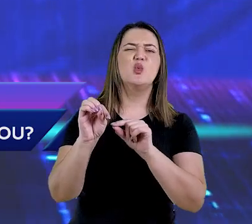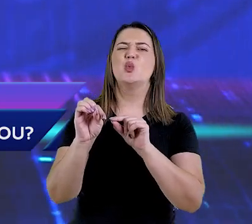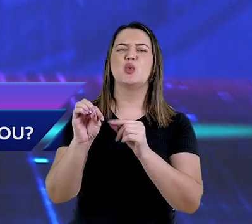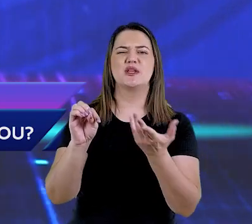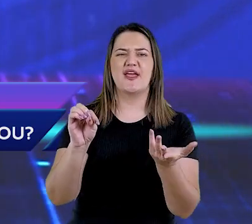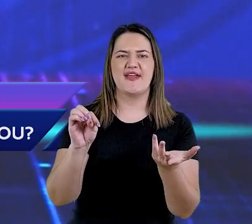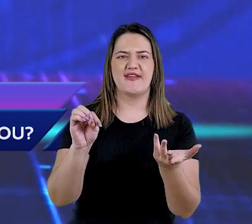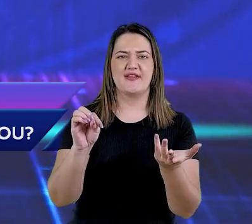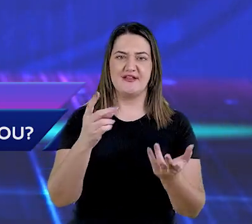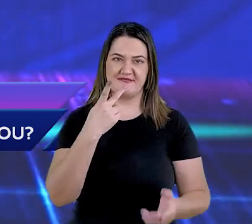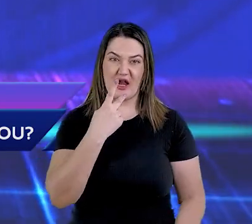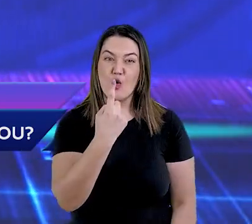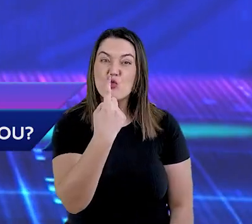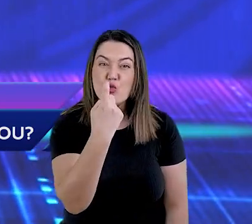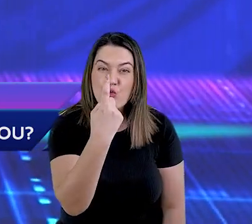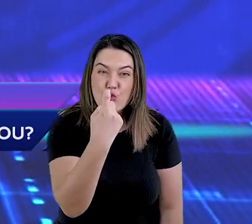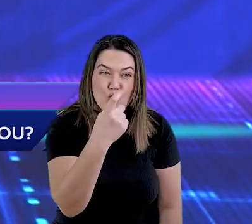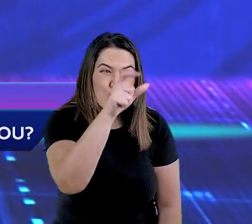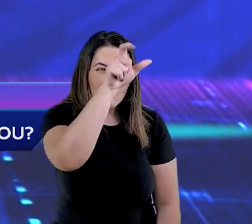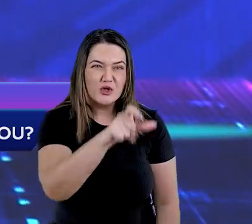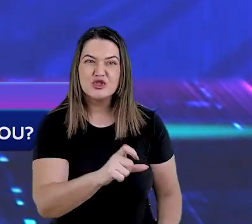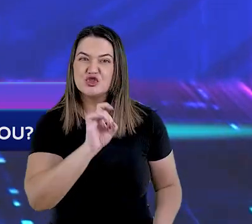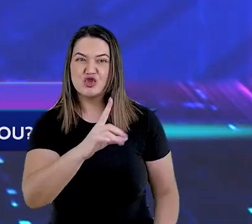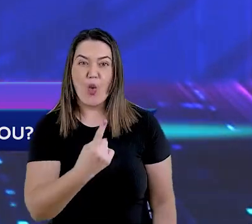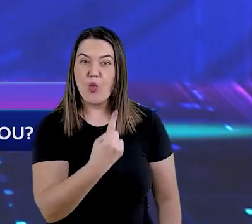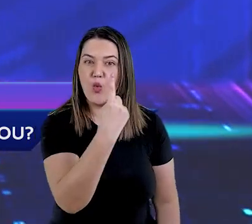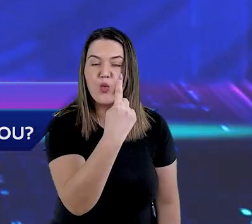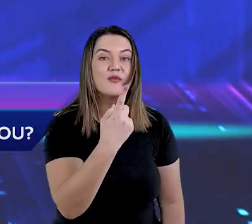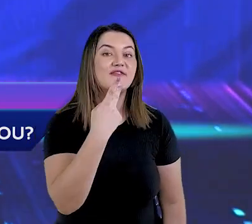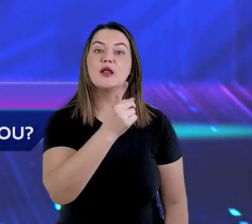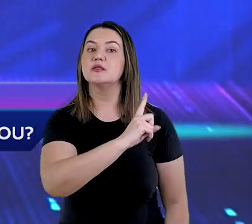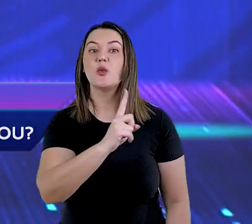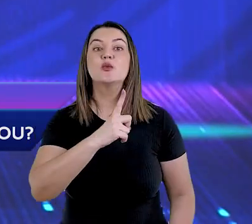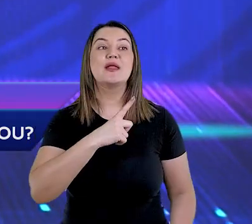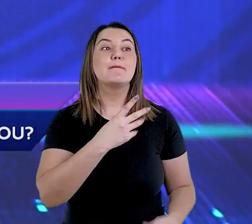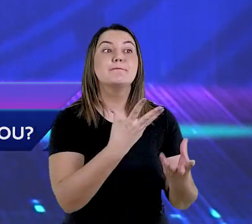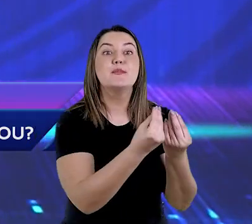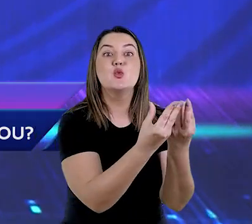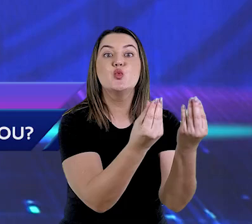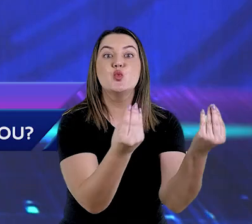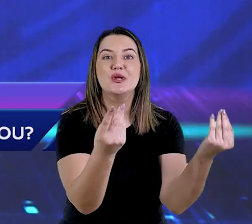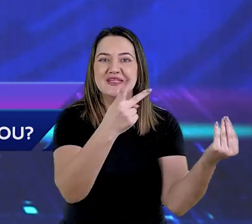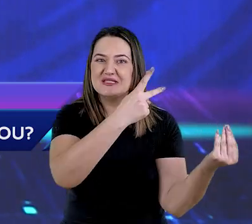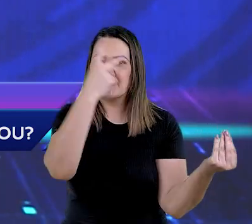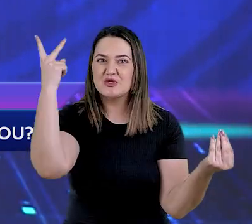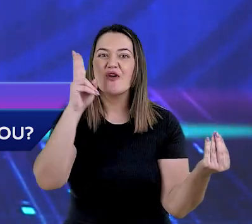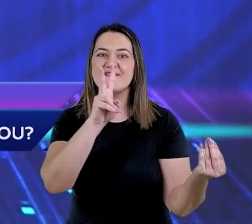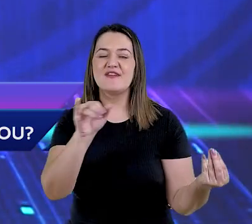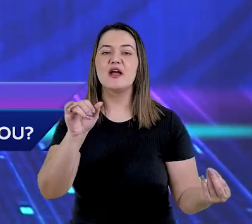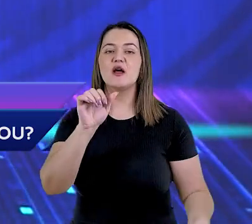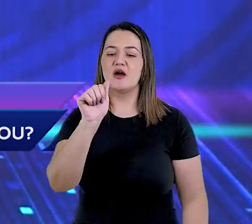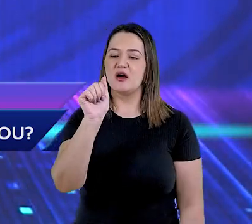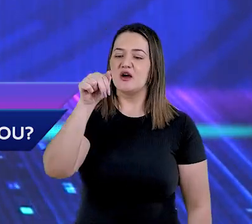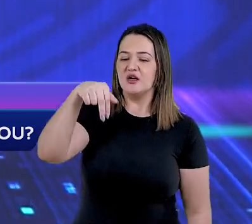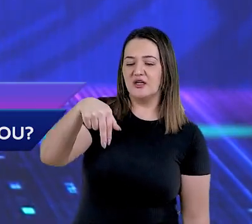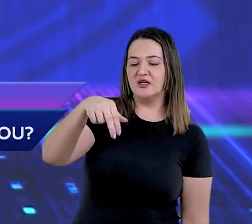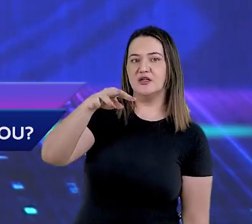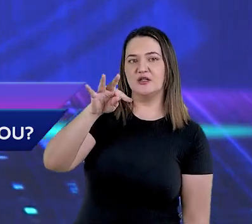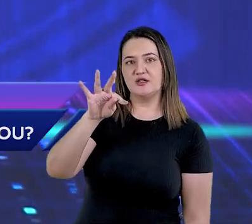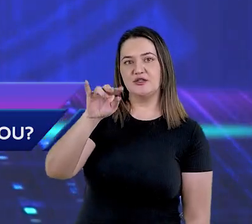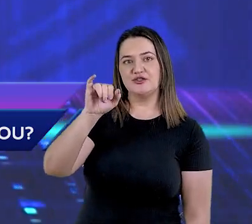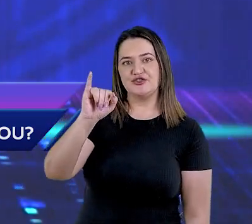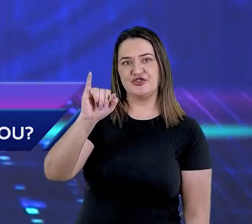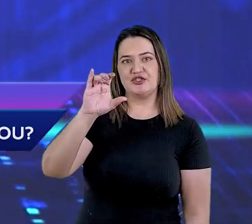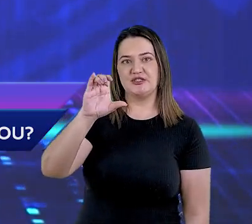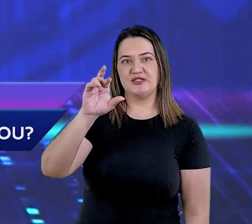Ele não fala apenas de um anticristo, mas ele fala de muitos anticristos. Anticristo é aquele que